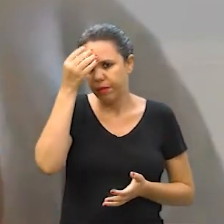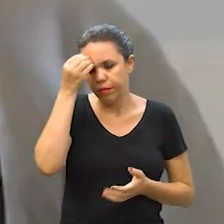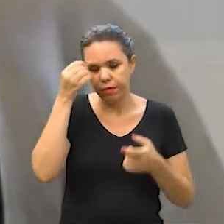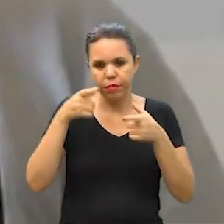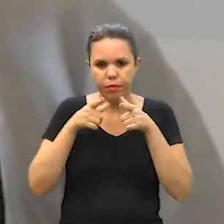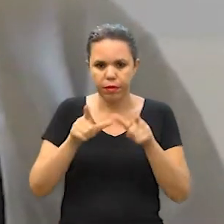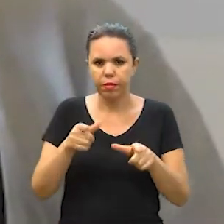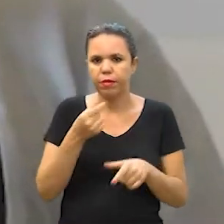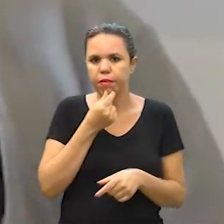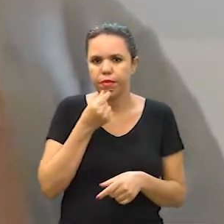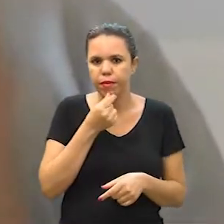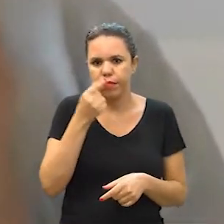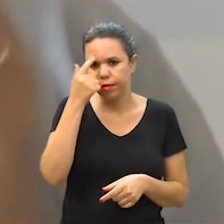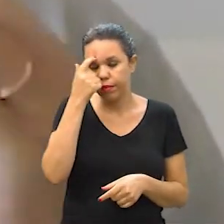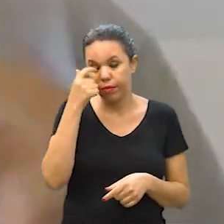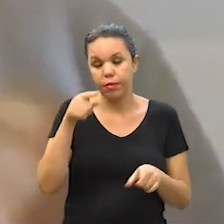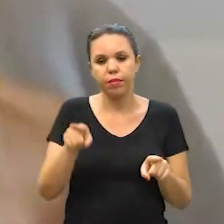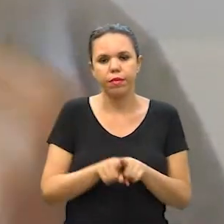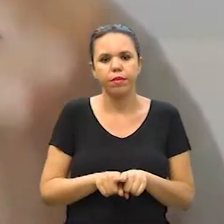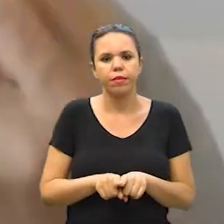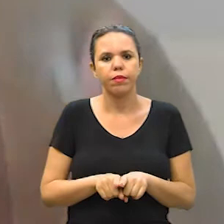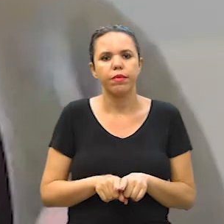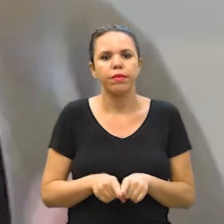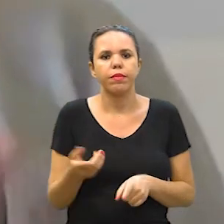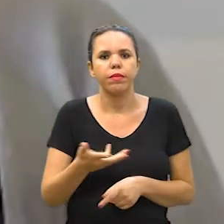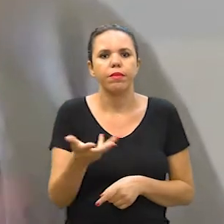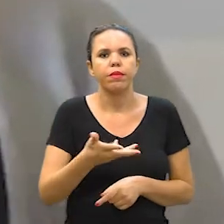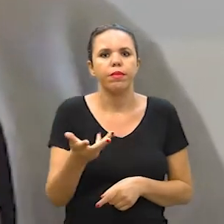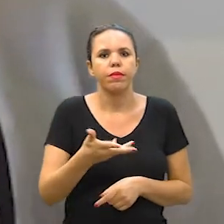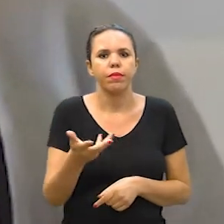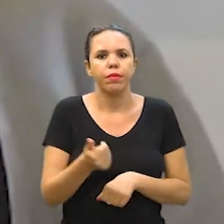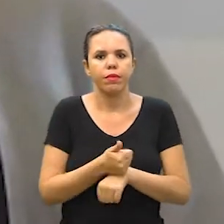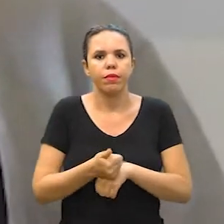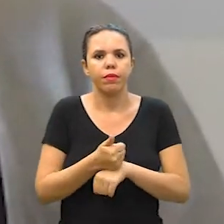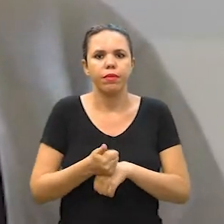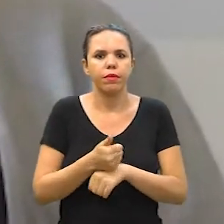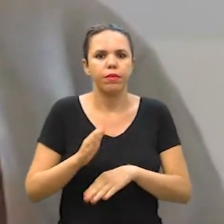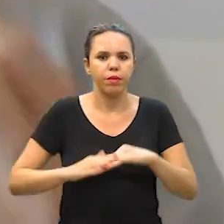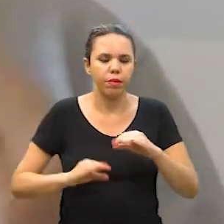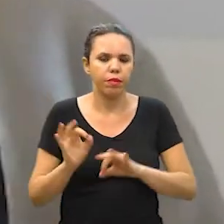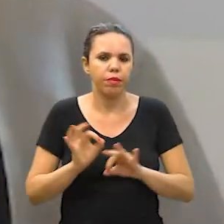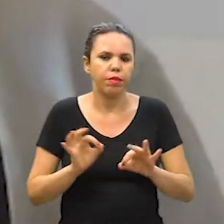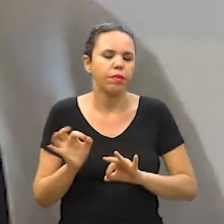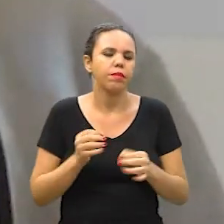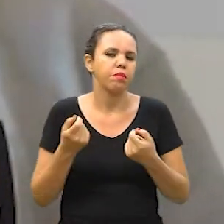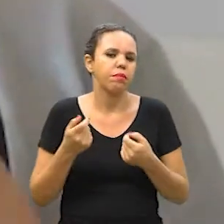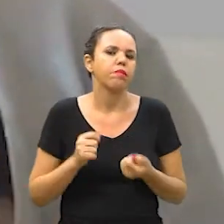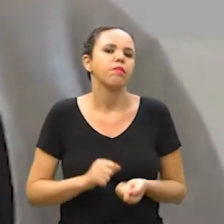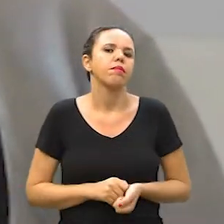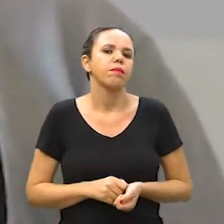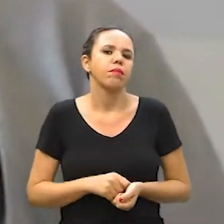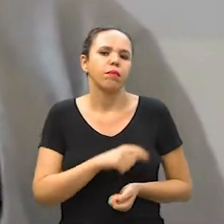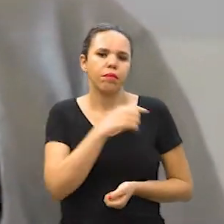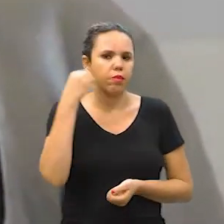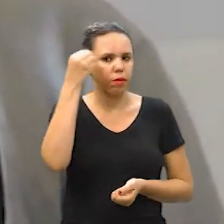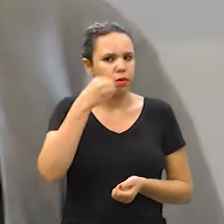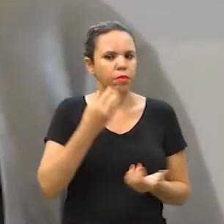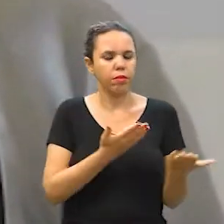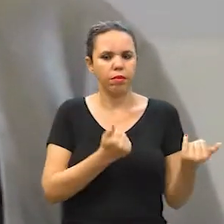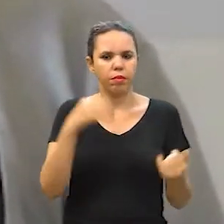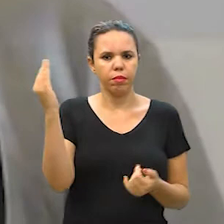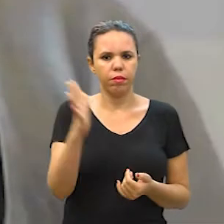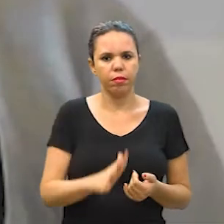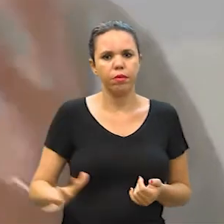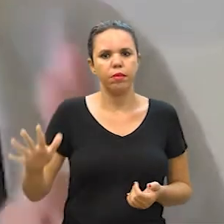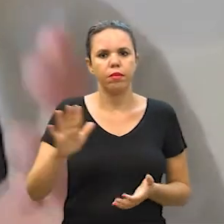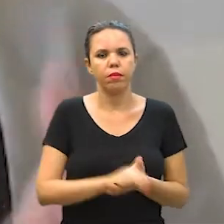língua inglesa e uma aceleração na proficiência do inglês para jovens